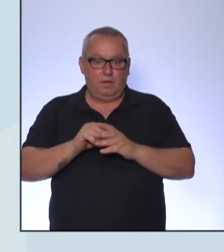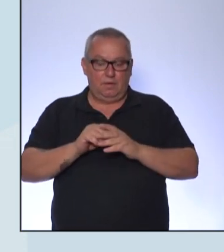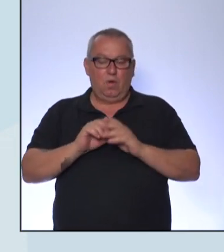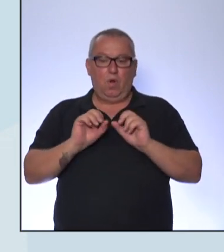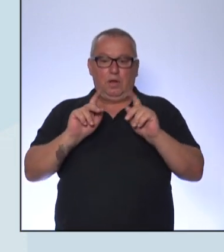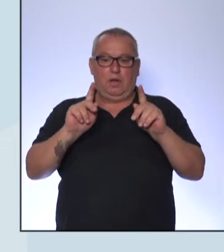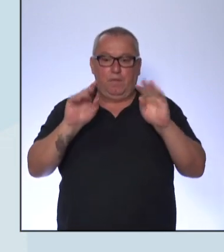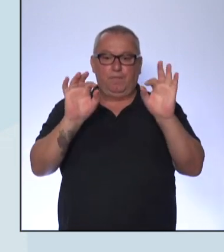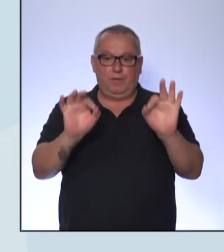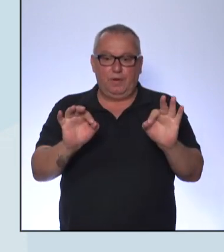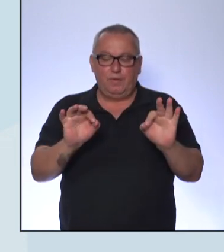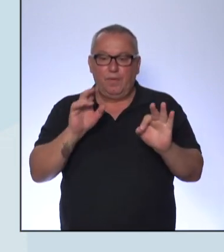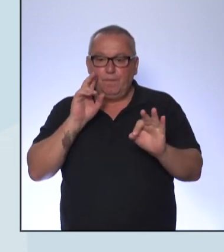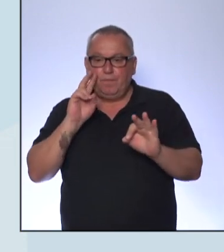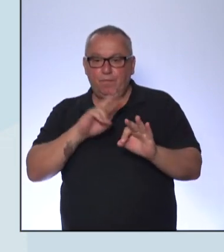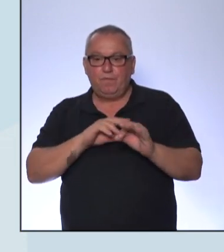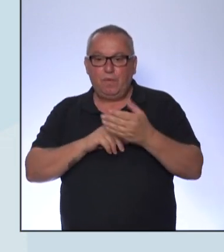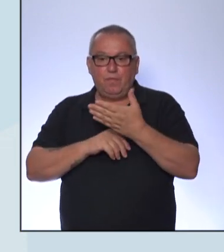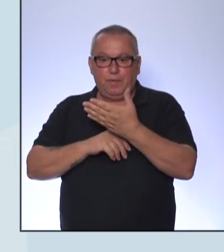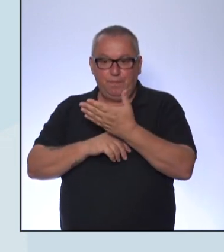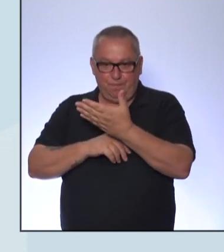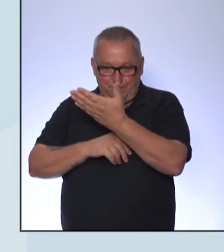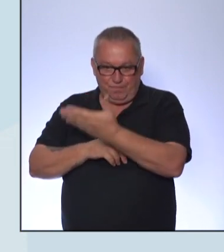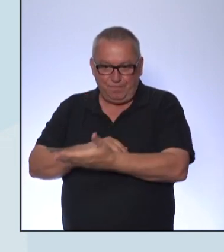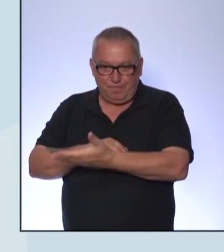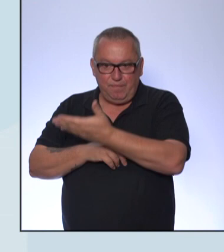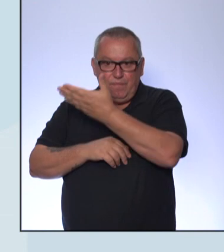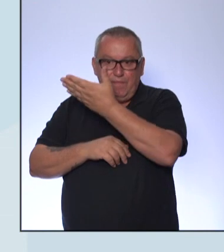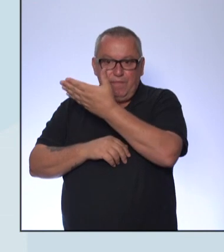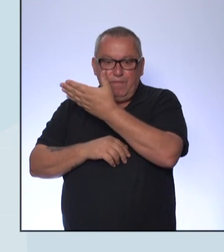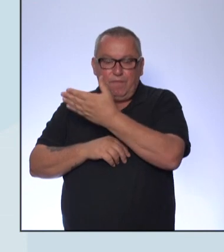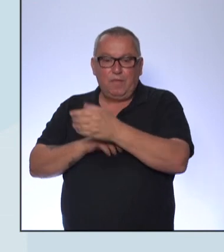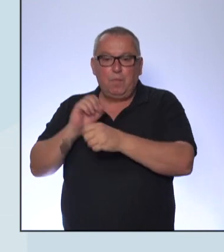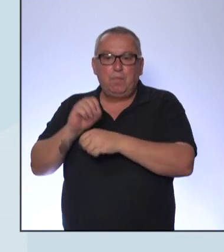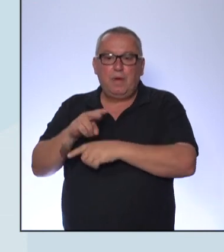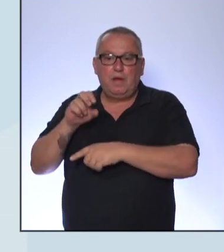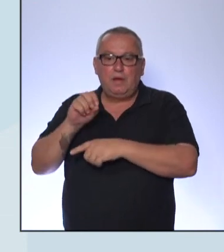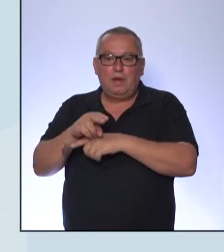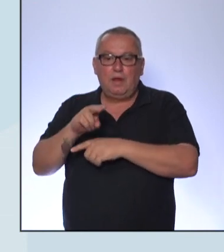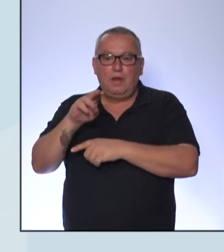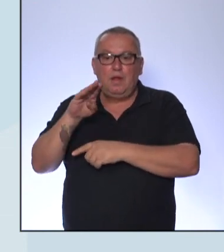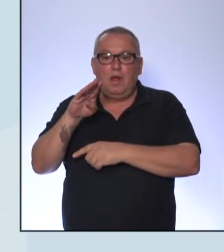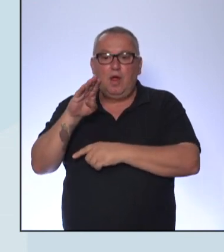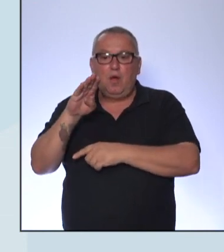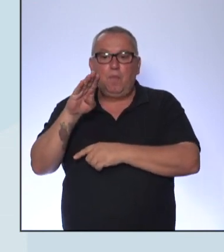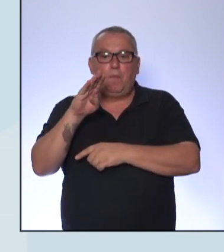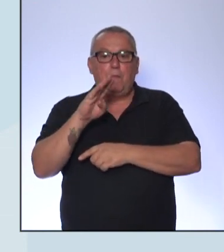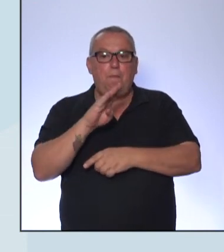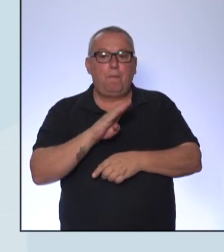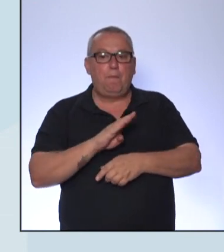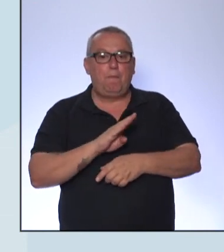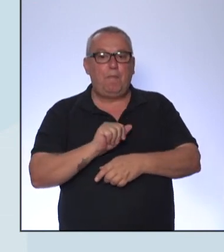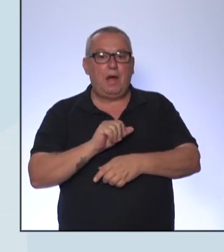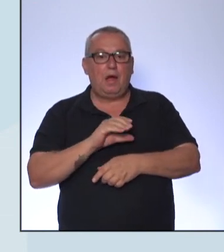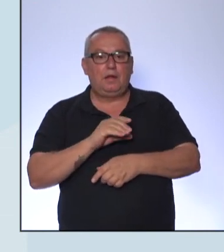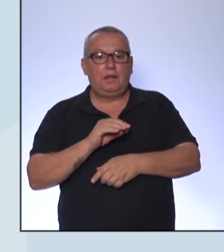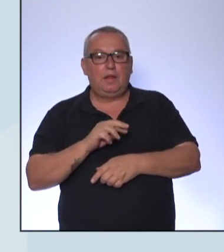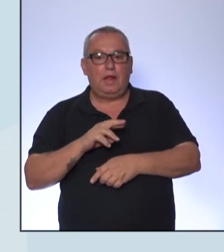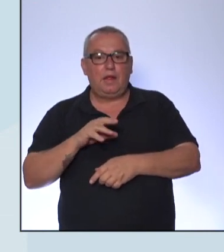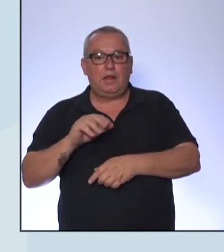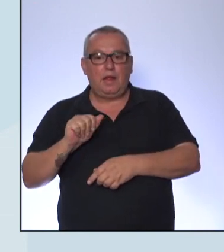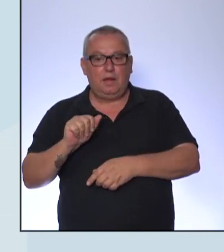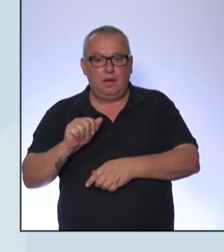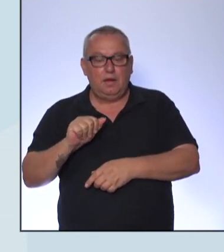Isso, obrigada. A gente trouxe aí na primeira imagem as bactérias. E aí a bactéria é algo que é extremamente importante para a gente mostrar